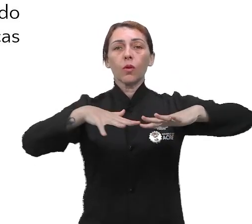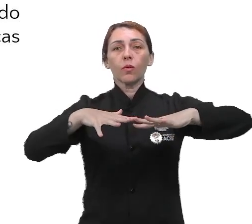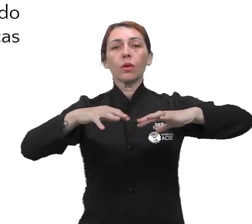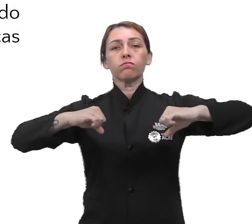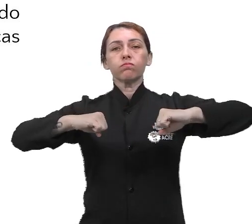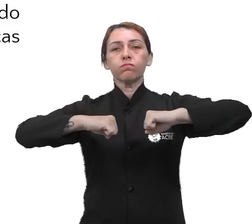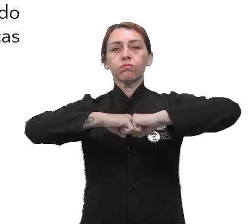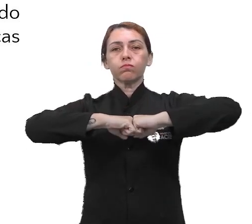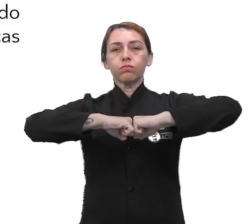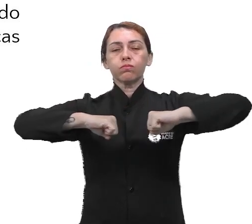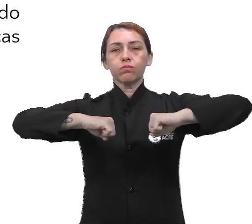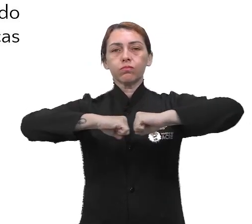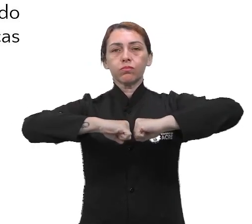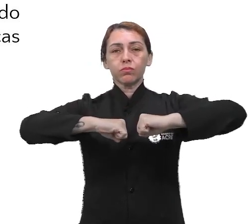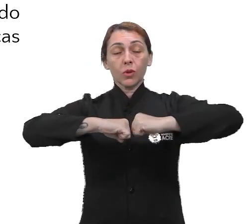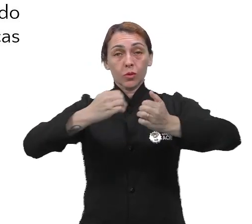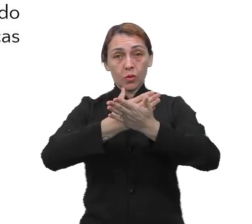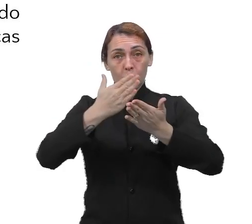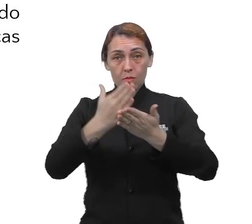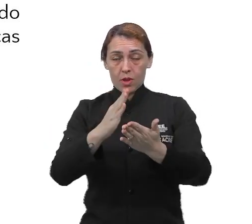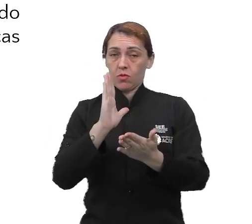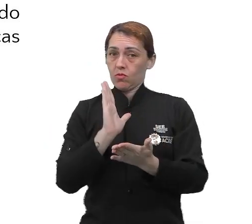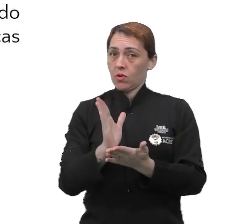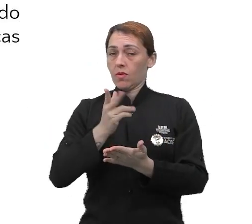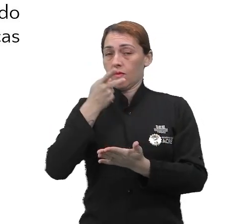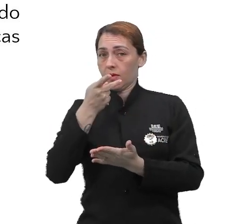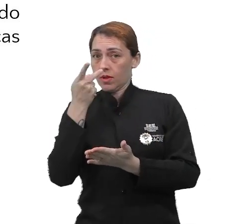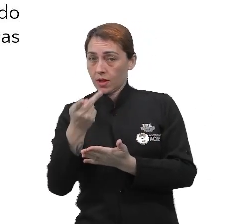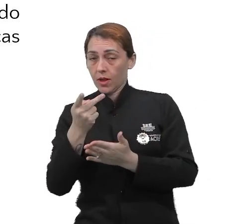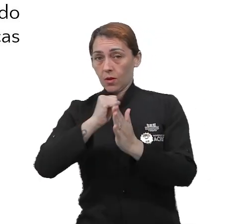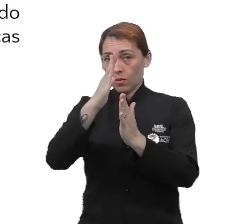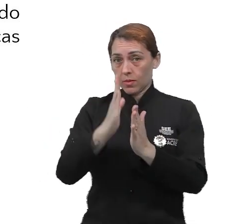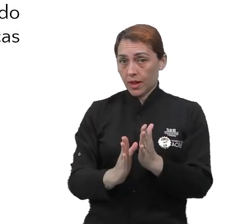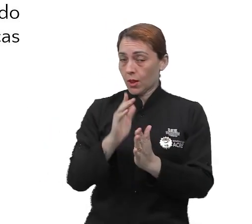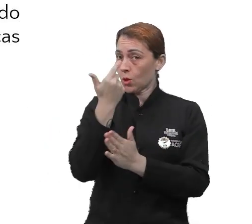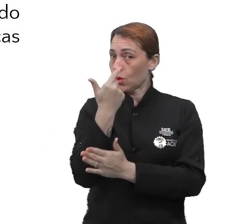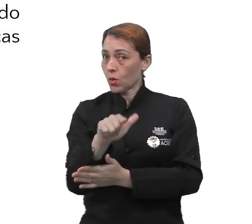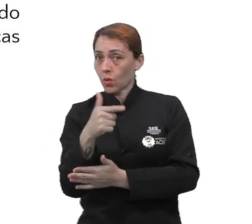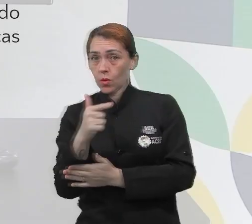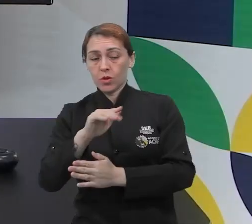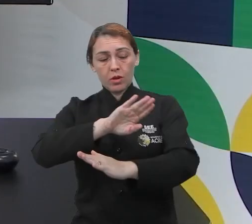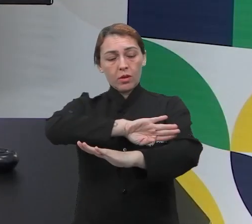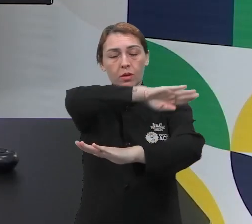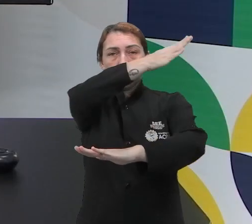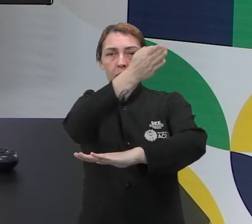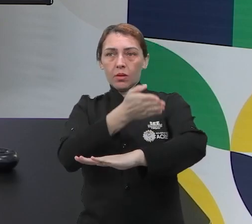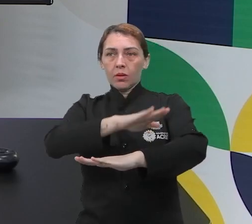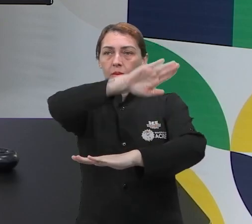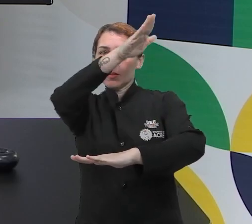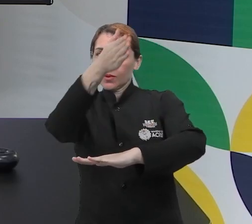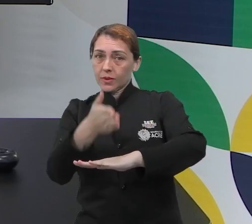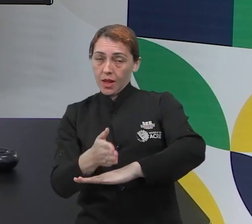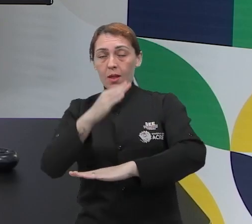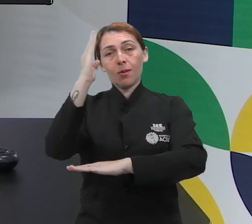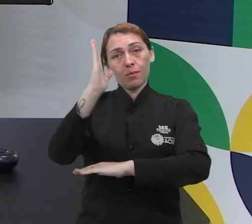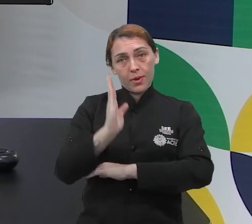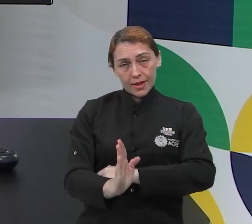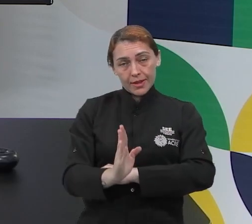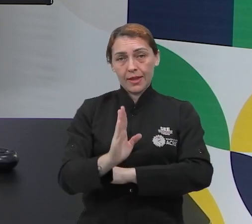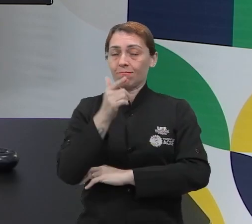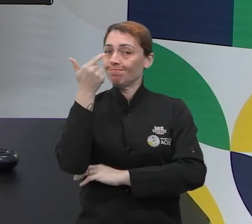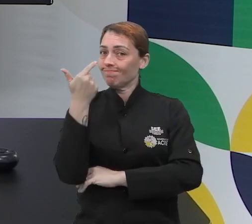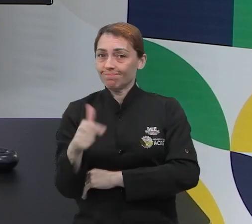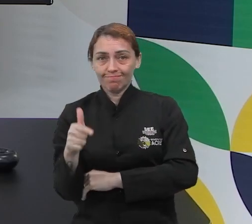placas tectônicas. Lá no início, ainda agorinha, eu disse para você que no Brasil nós não tínhamos ali montanhas, né? No Brasil, nós